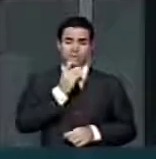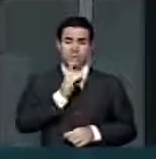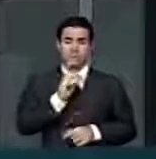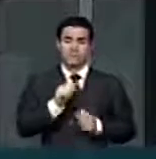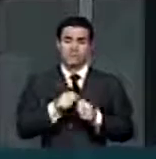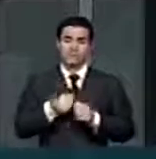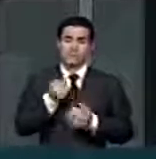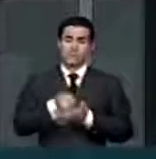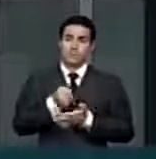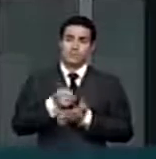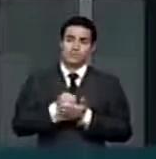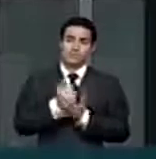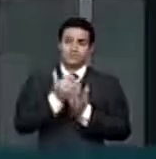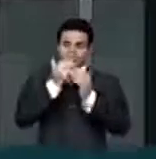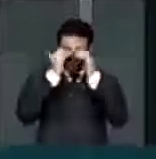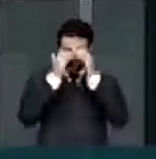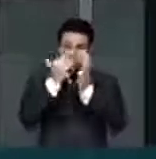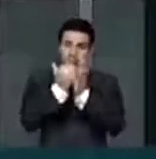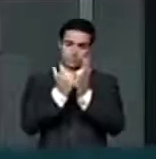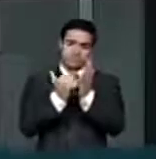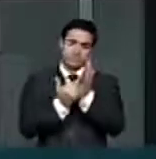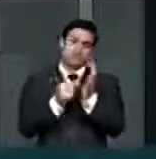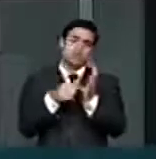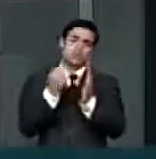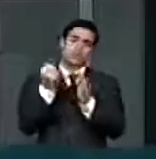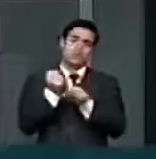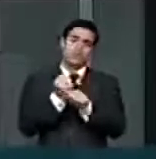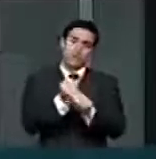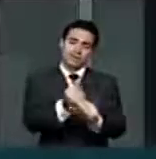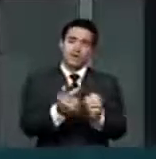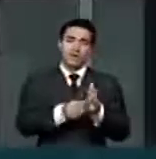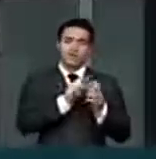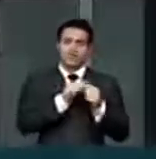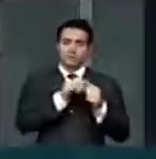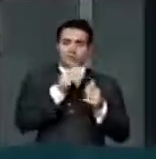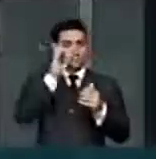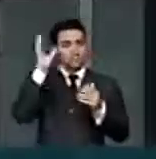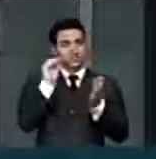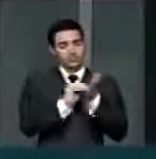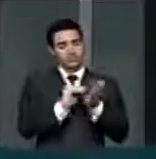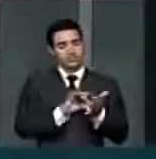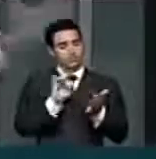imposição orçamentária apenas para as emendas